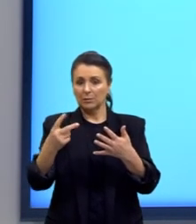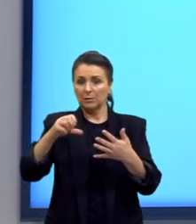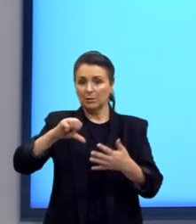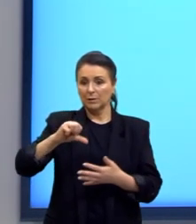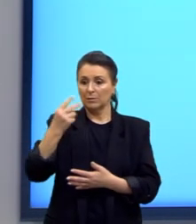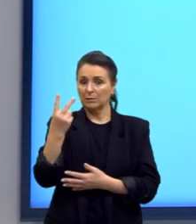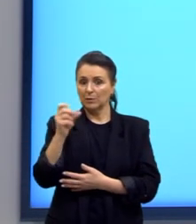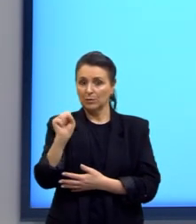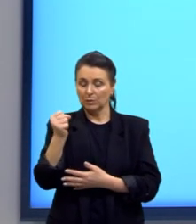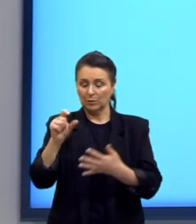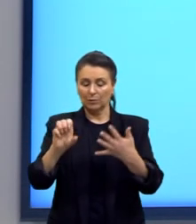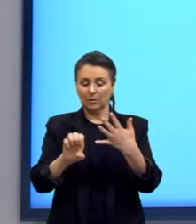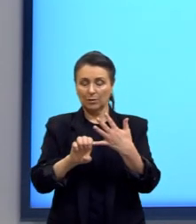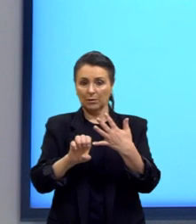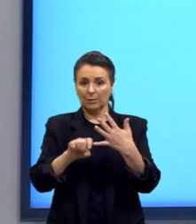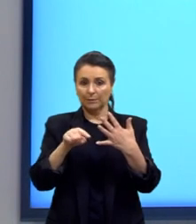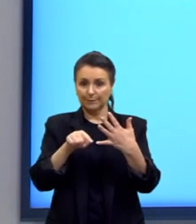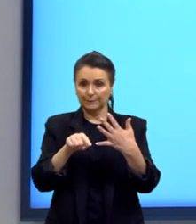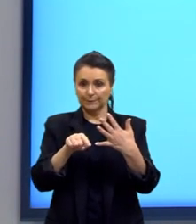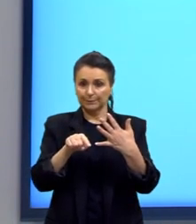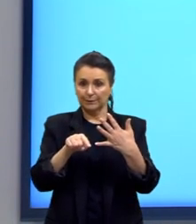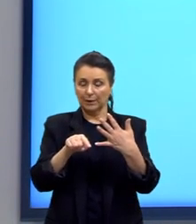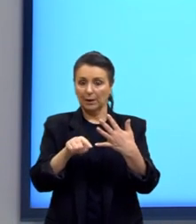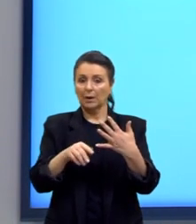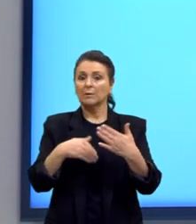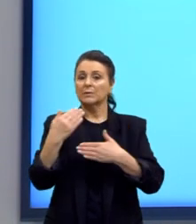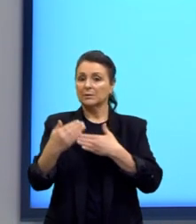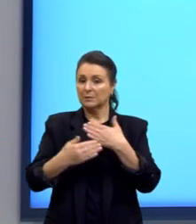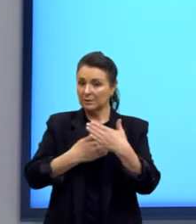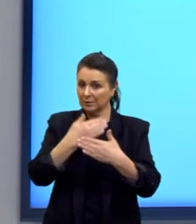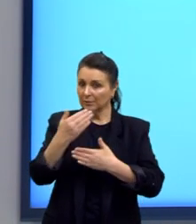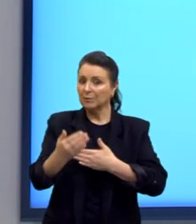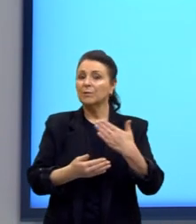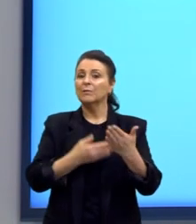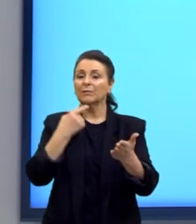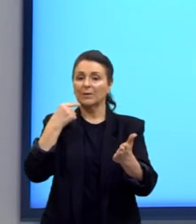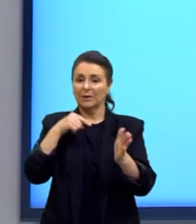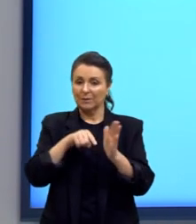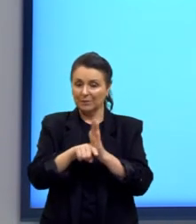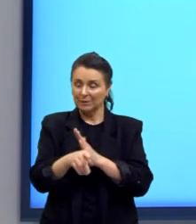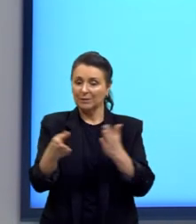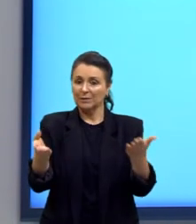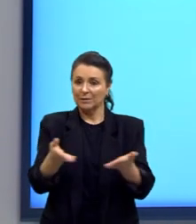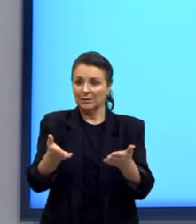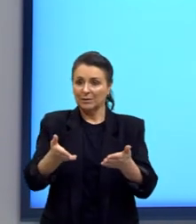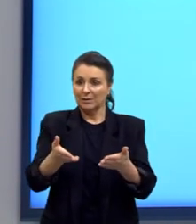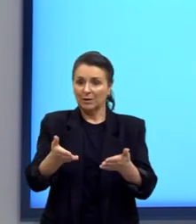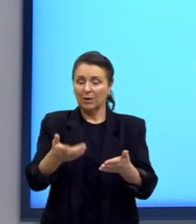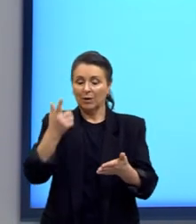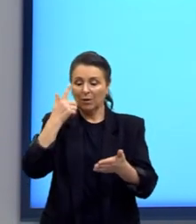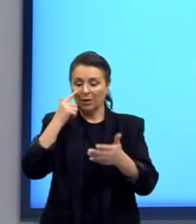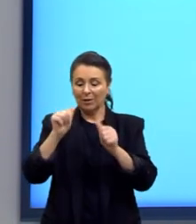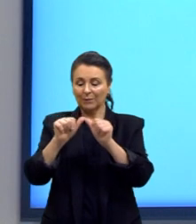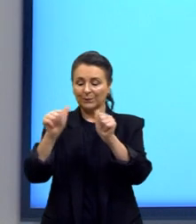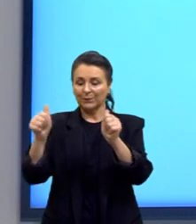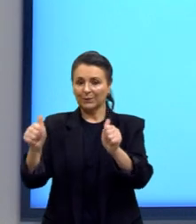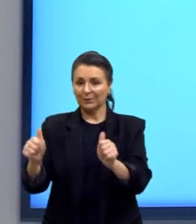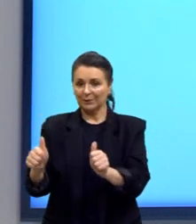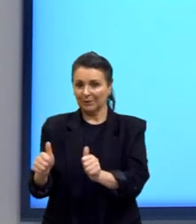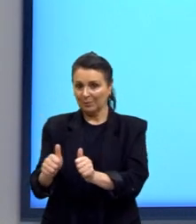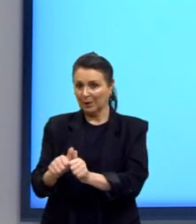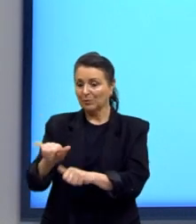na letra e então vamos desenvolver a nossa questão eu deixei aqui né a ilustração ali da